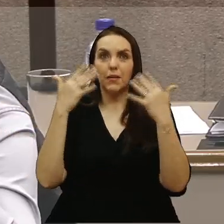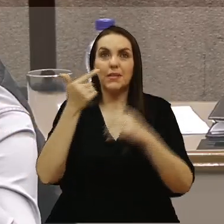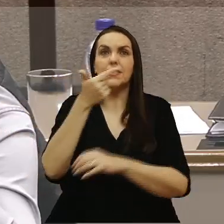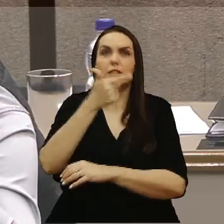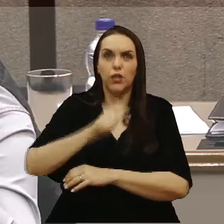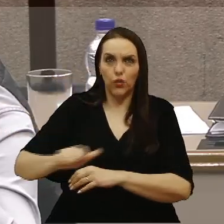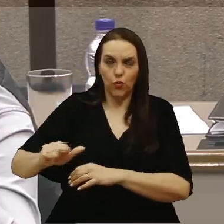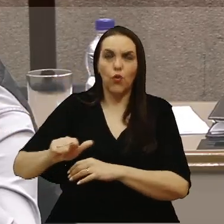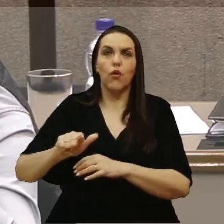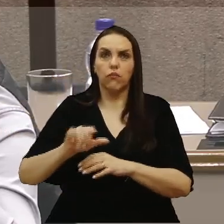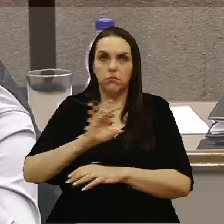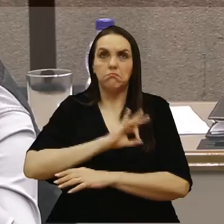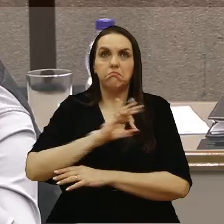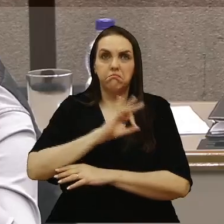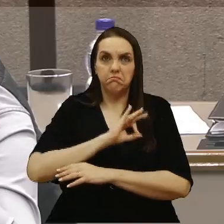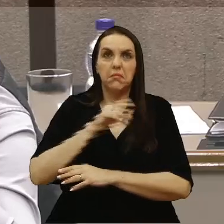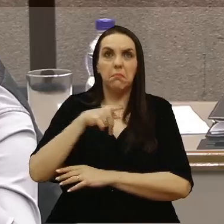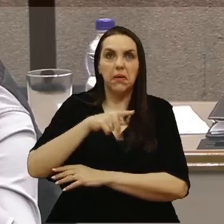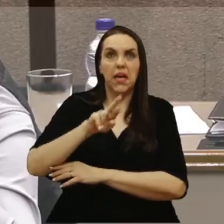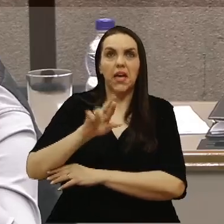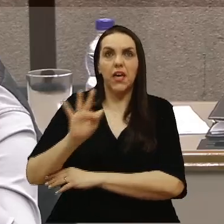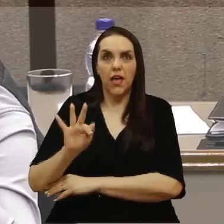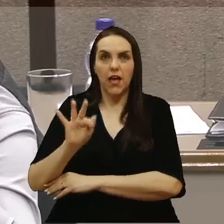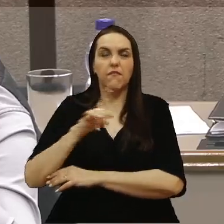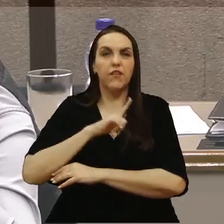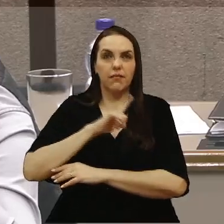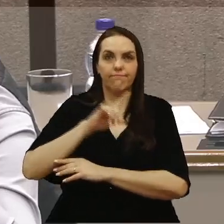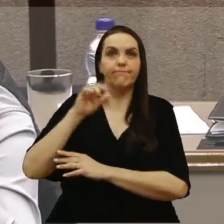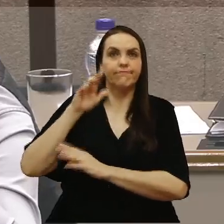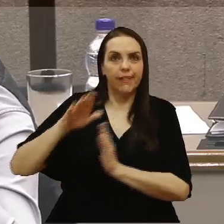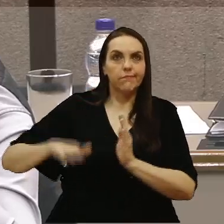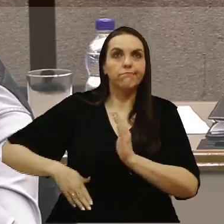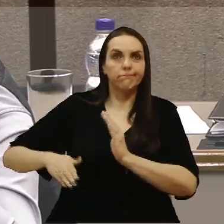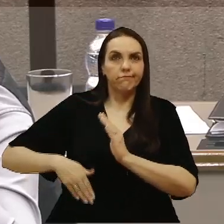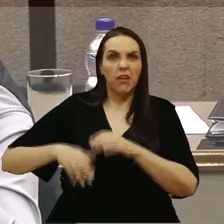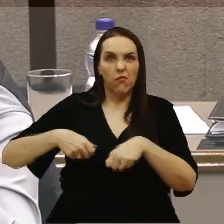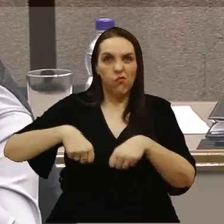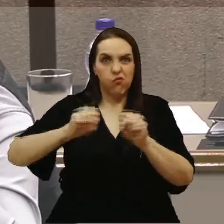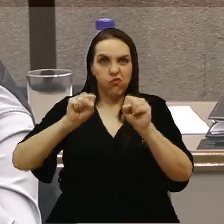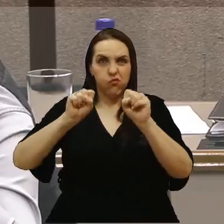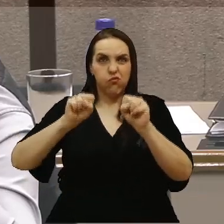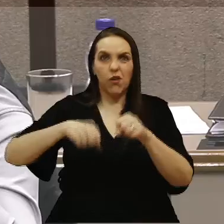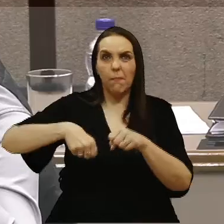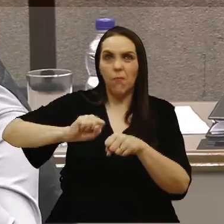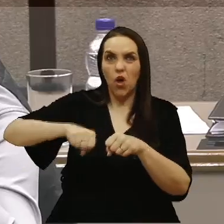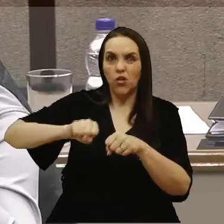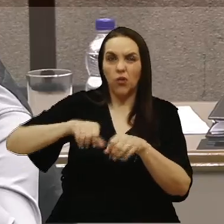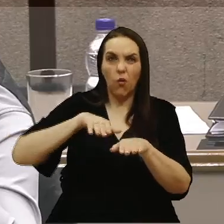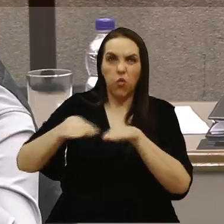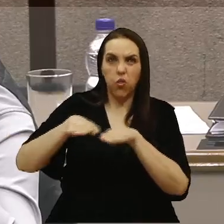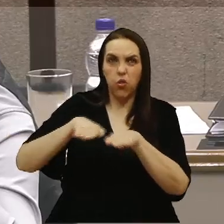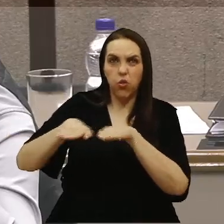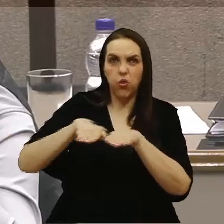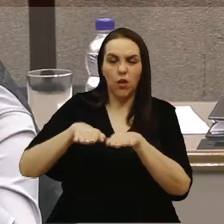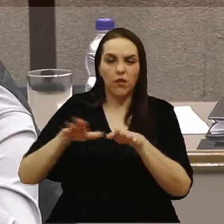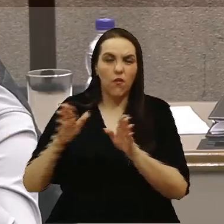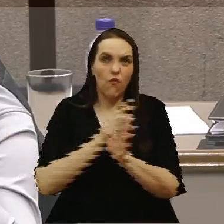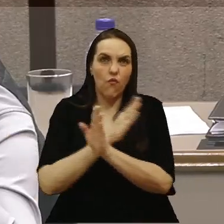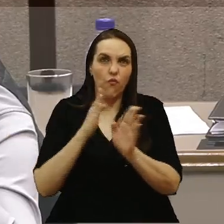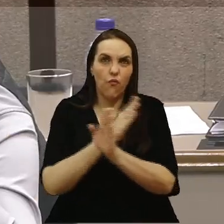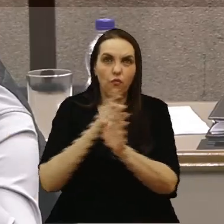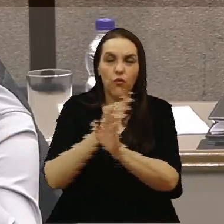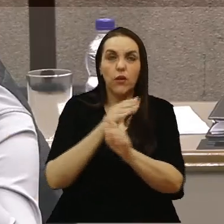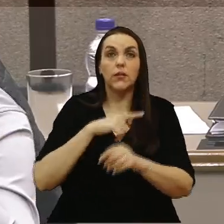vez a ação da Polícia Rodoviária Estadual por esses delinquentes que ficam empinando moto, fazendo racha, fazendo perseguições com risco de